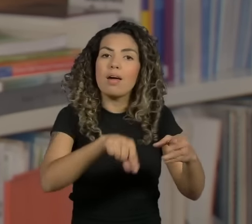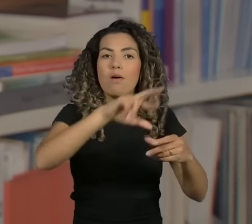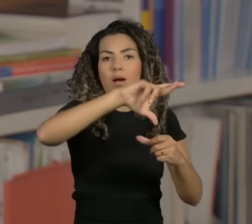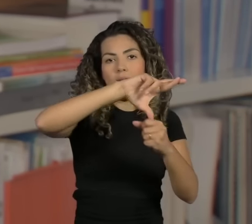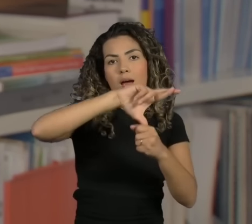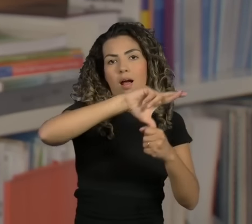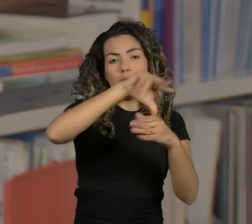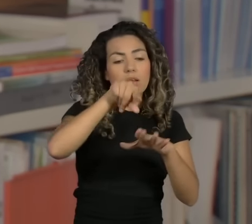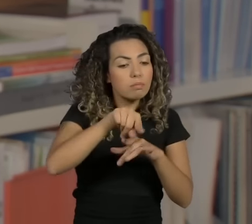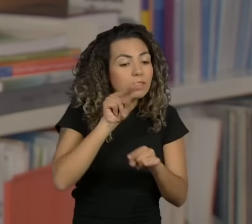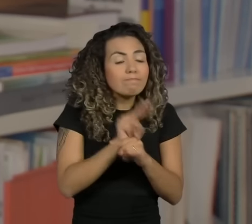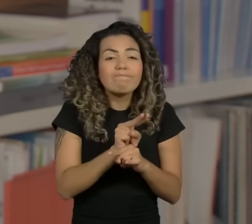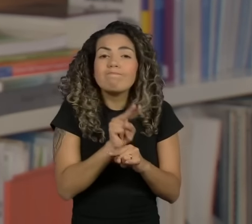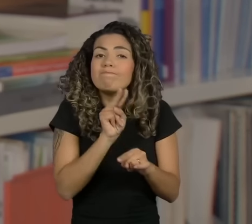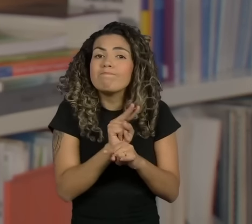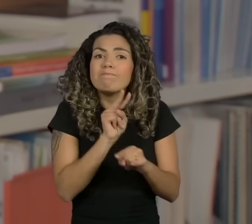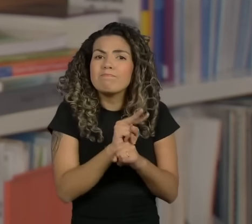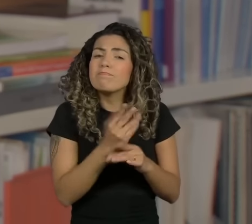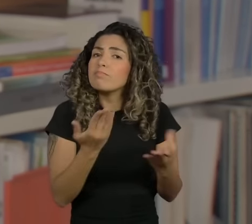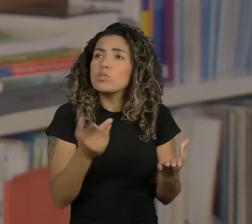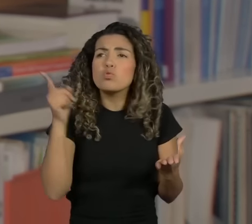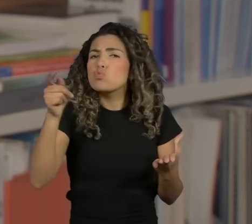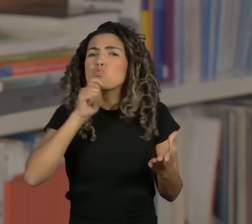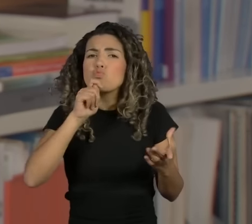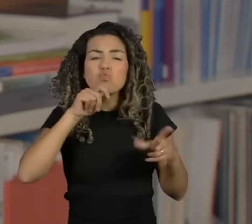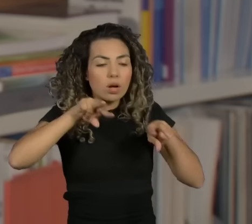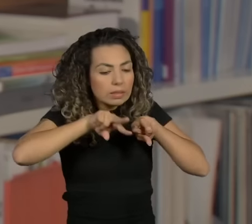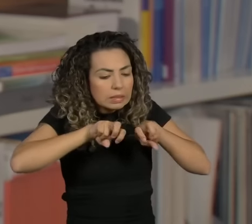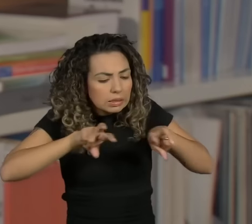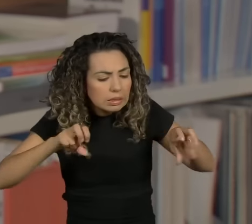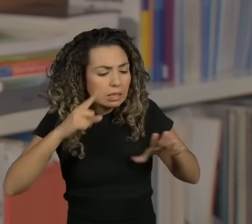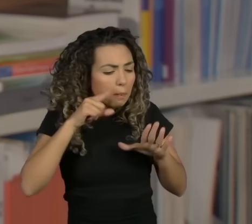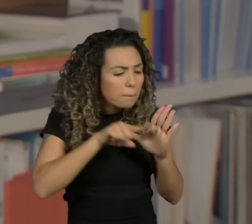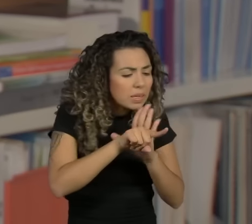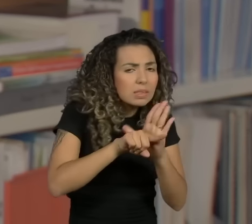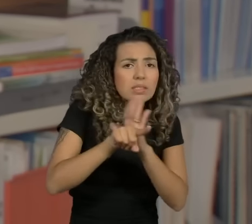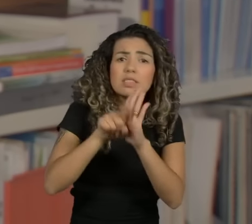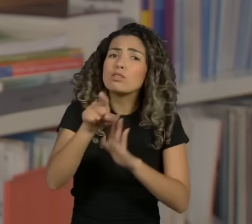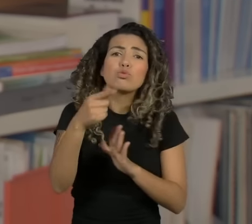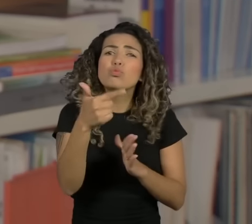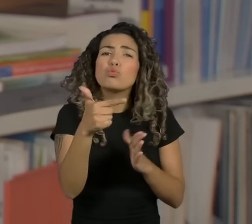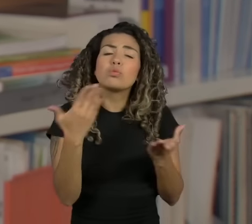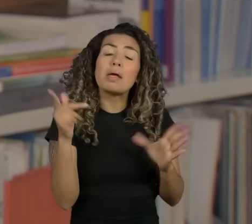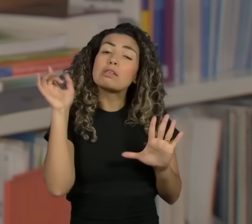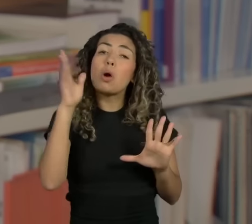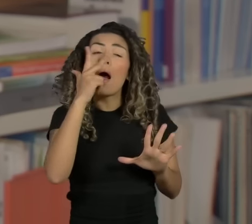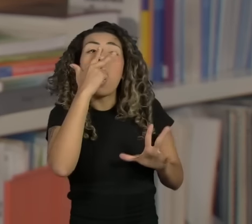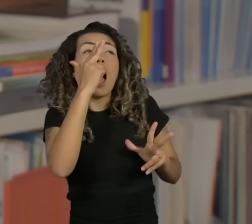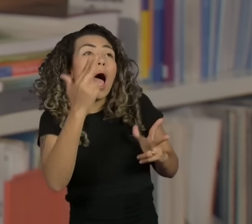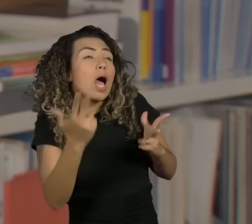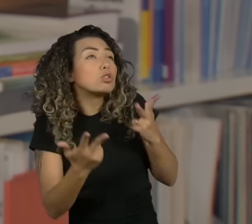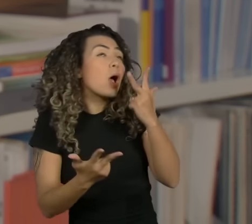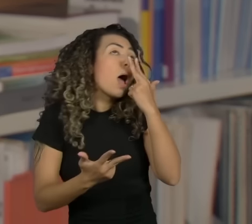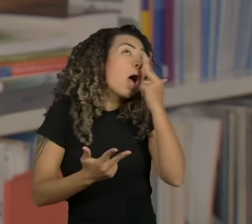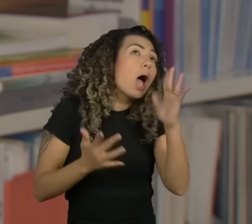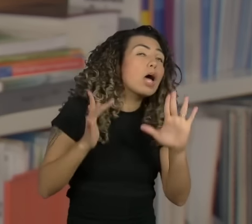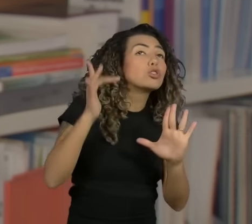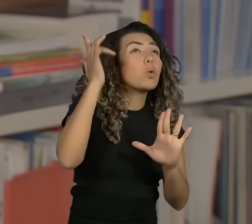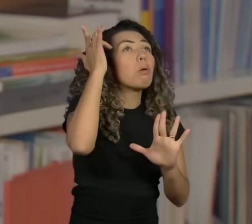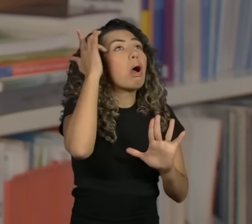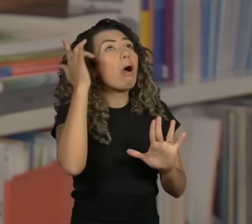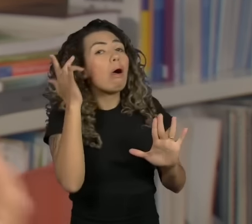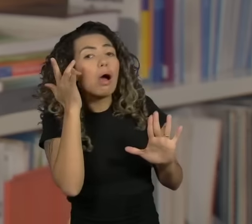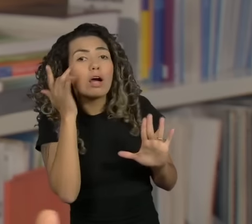e realmente pouco foi pesquisado a respeito. A gente tem poucas imagens, tem muitas hipóteses de que esse lugar tem que ser